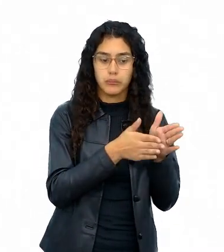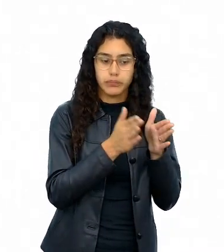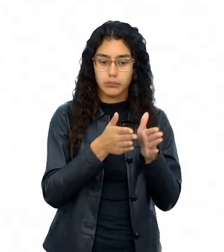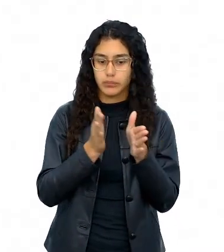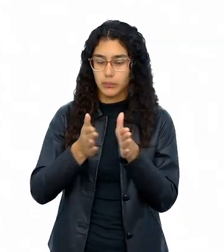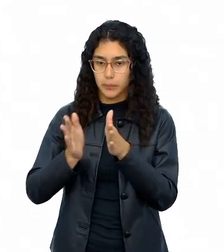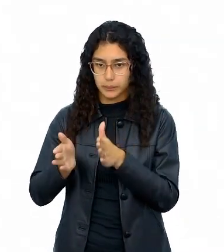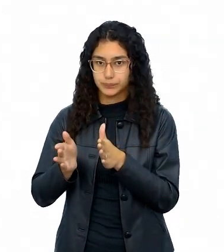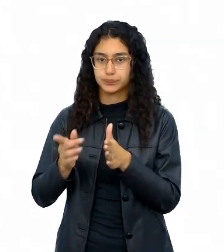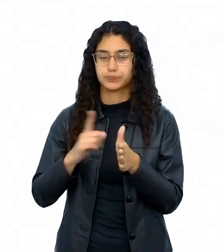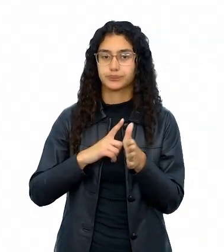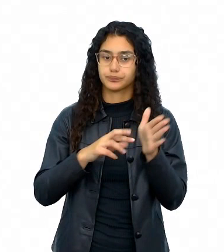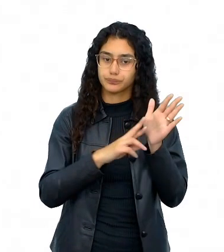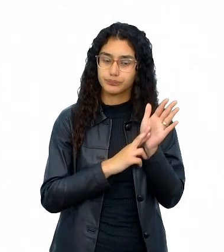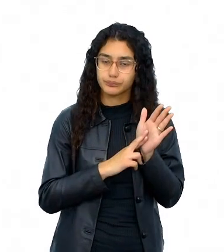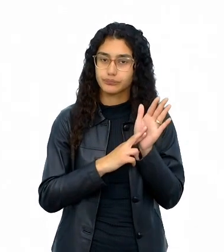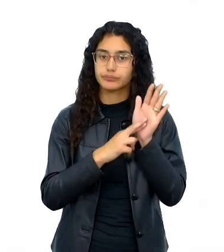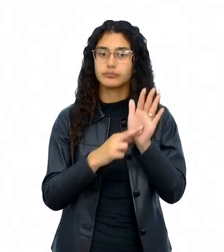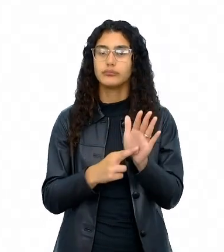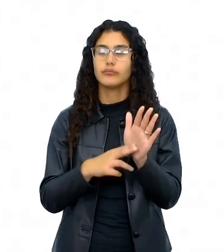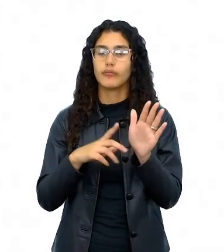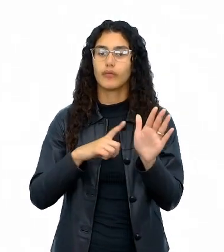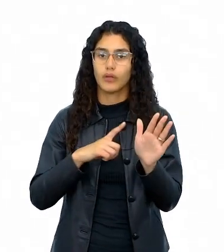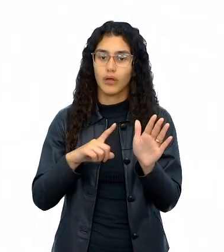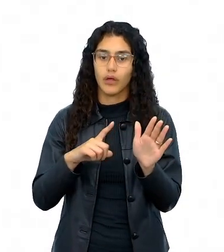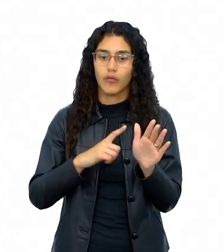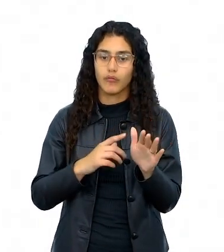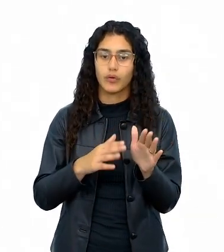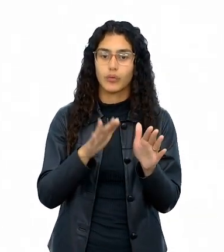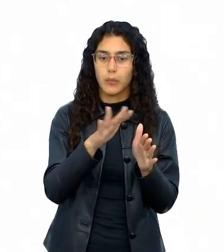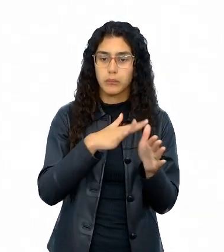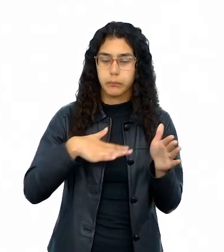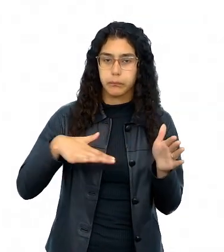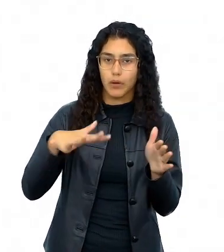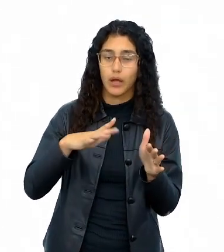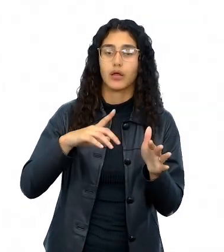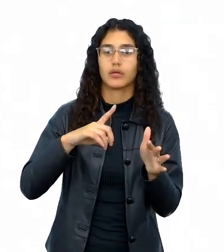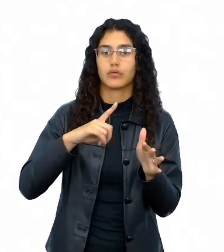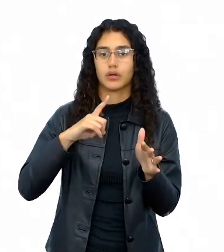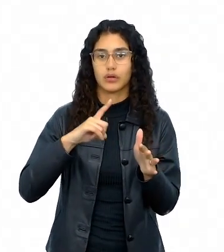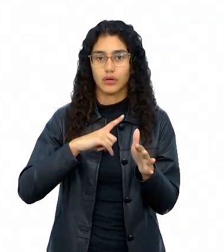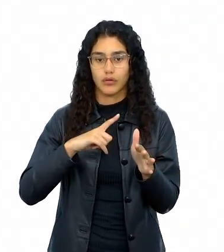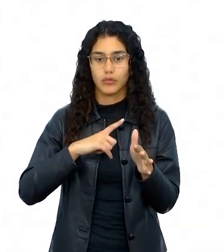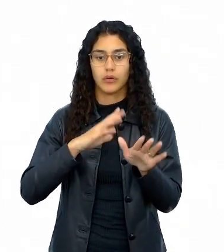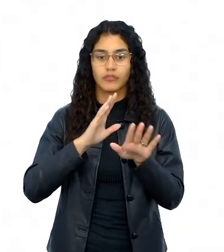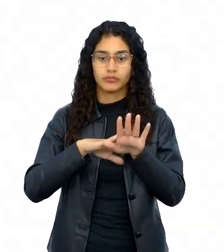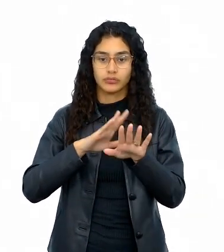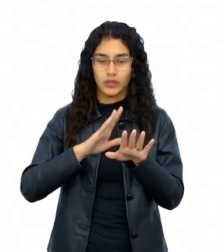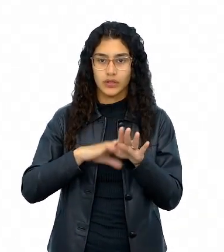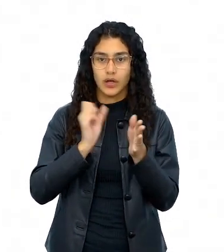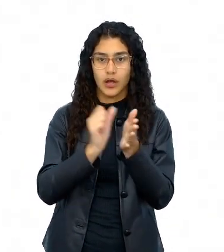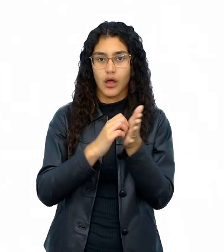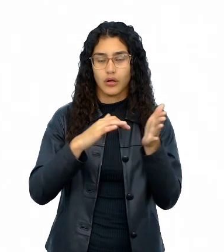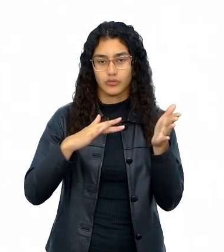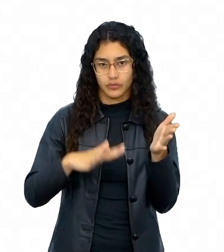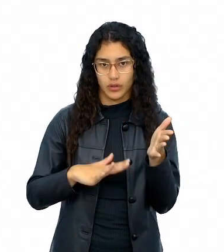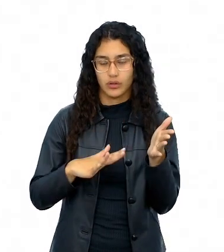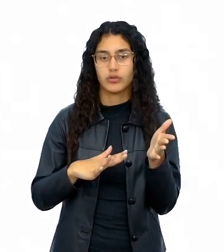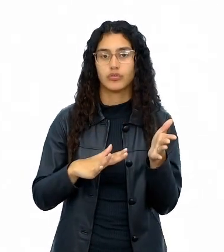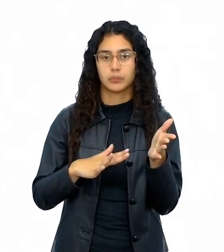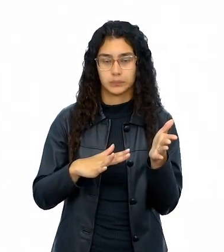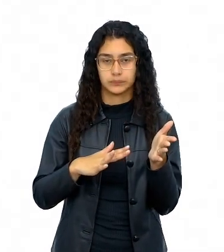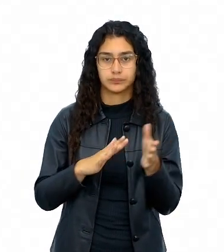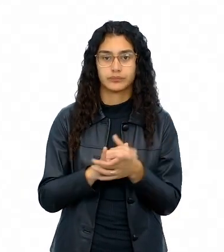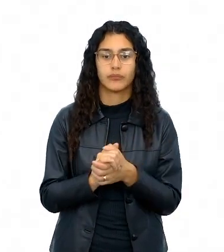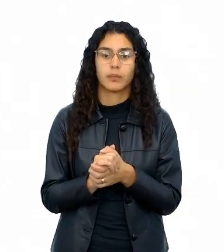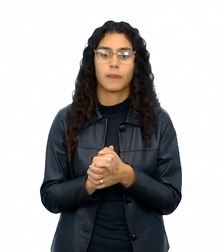sequência, né, uma representação visual dos passos para resolver aquela atividade